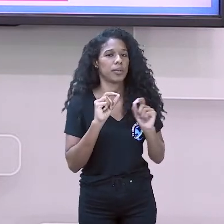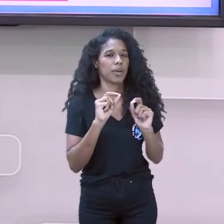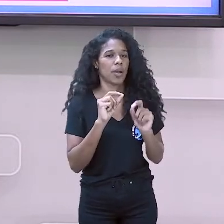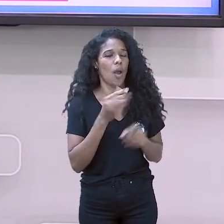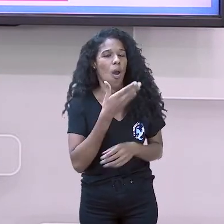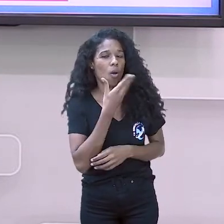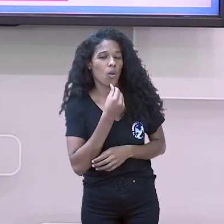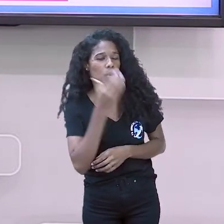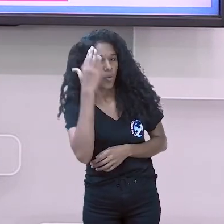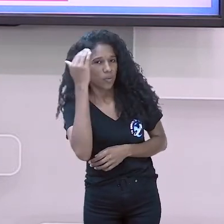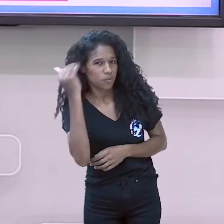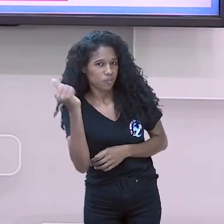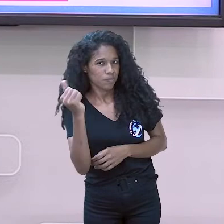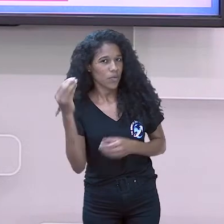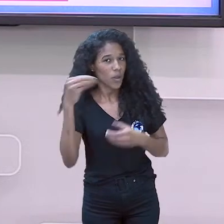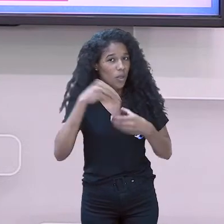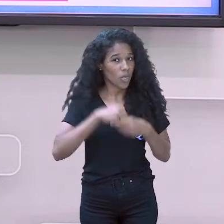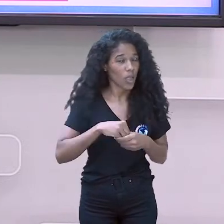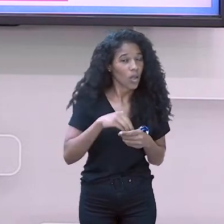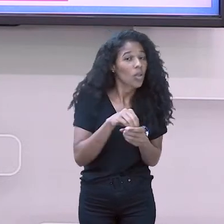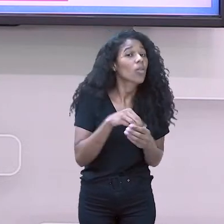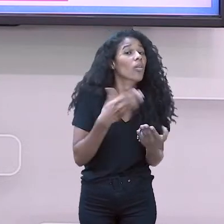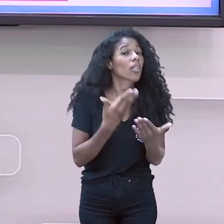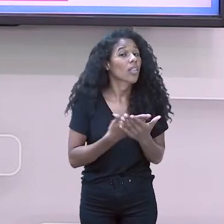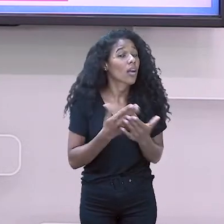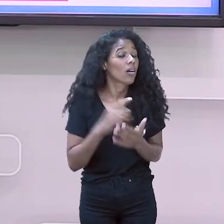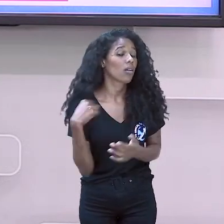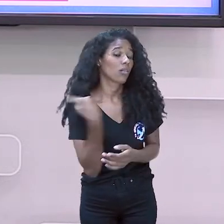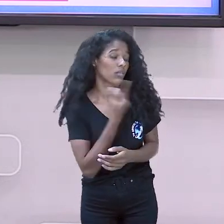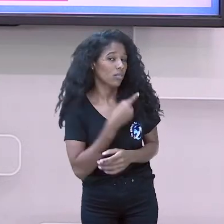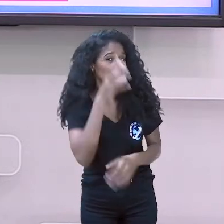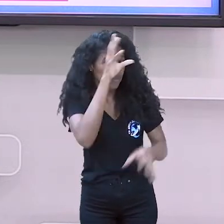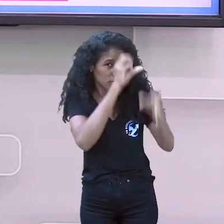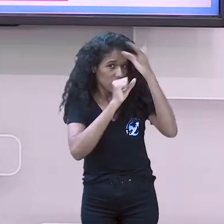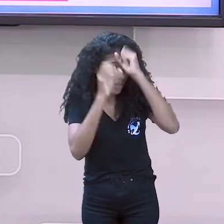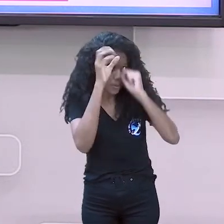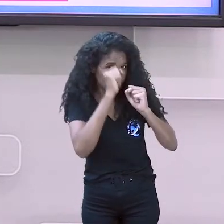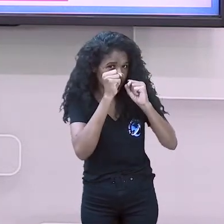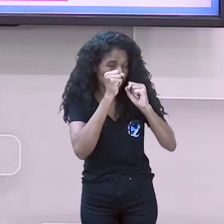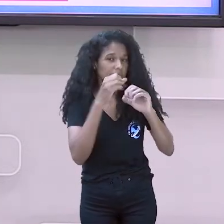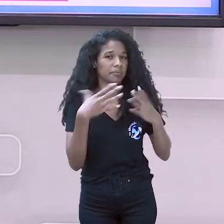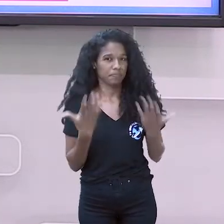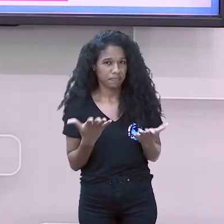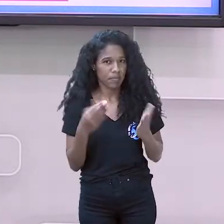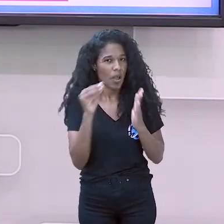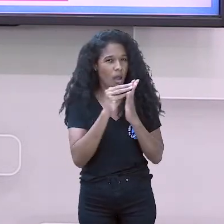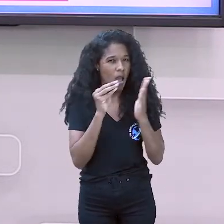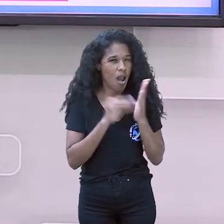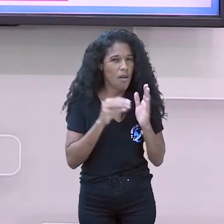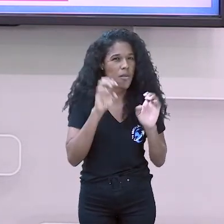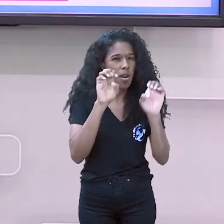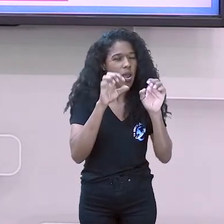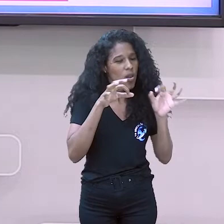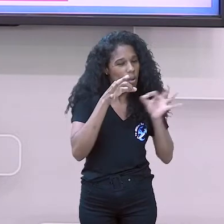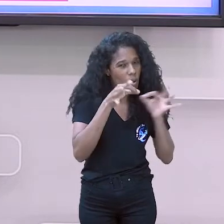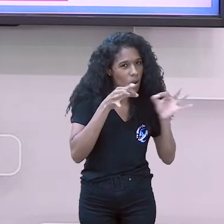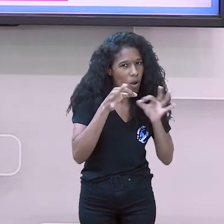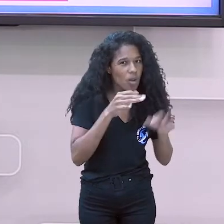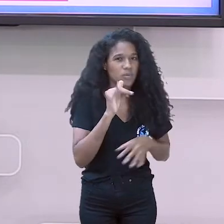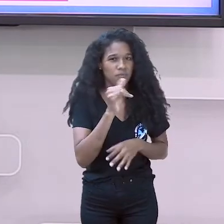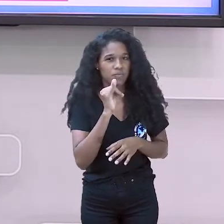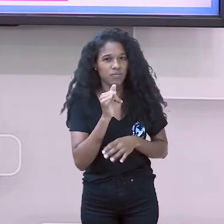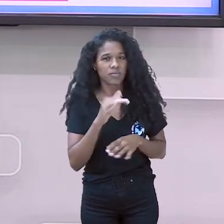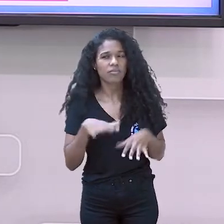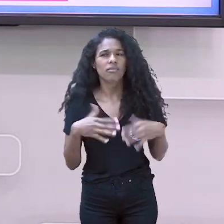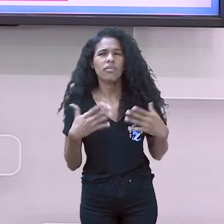nós aprendemos hoje, não foi? Os elementos e a estrutura da narrativa. Então vamos começar aqui, ó, o personagem